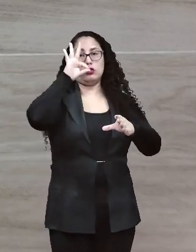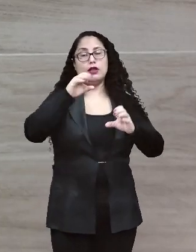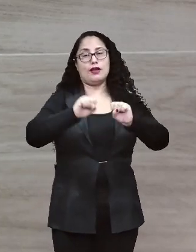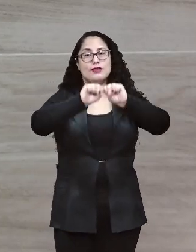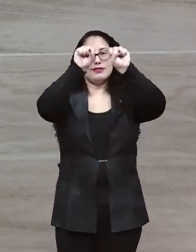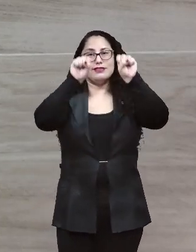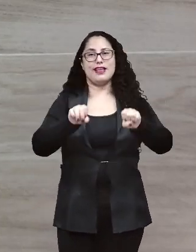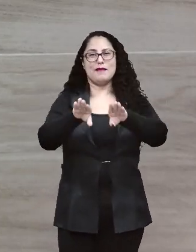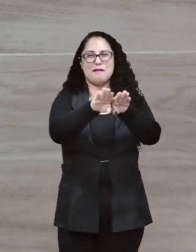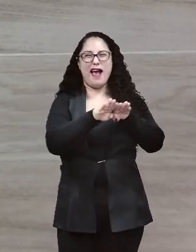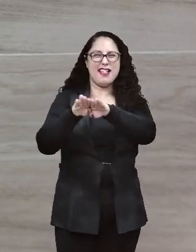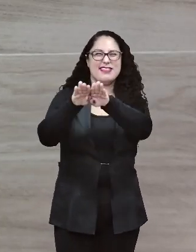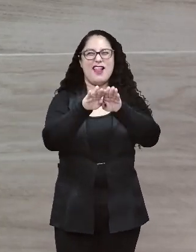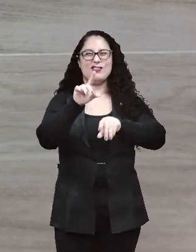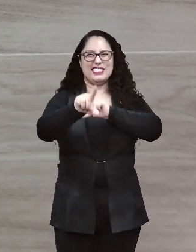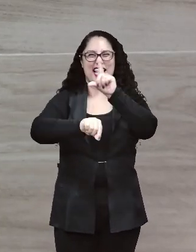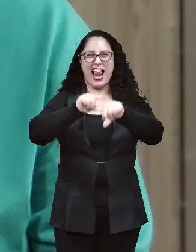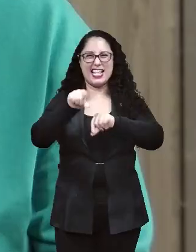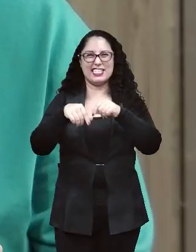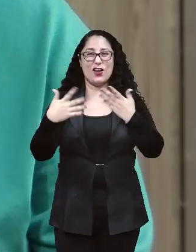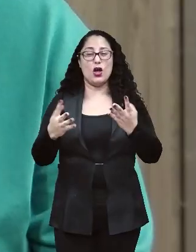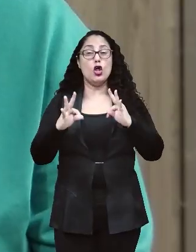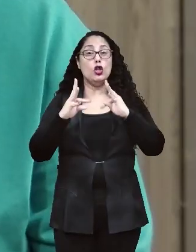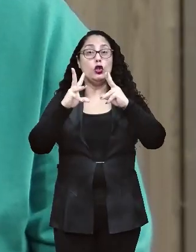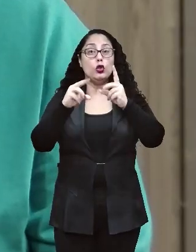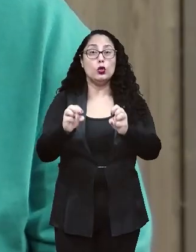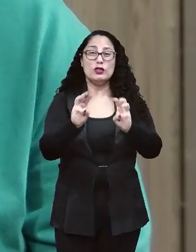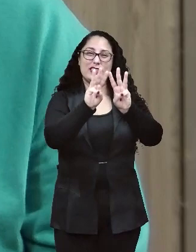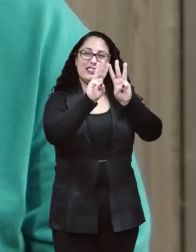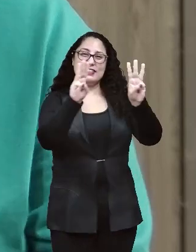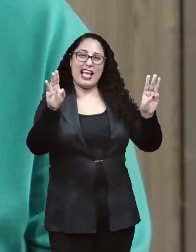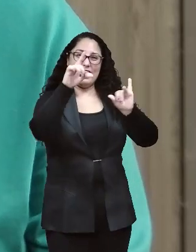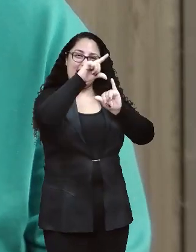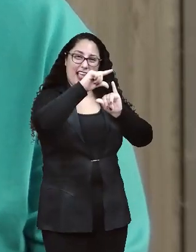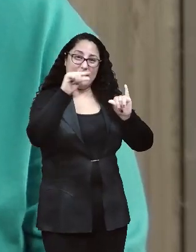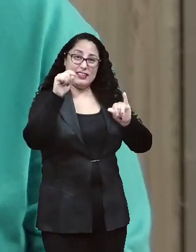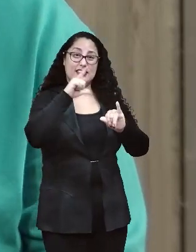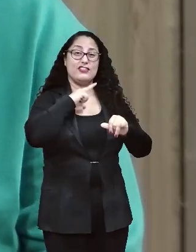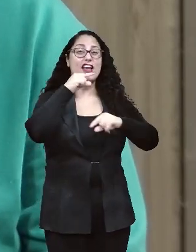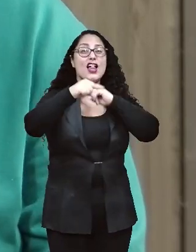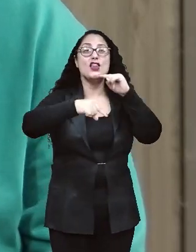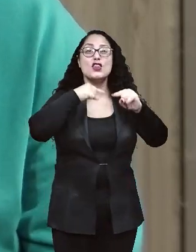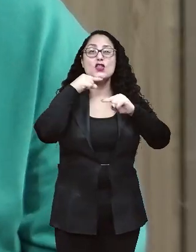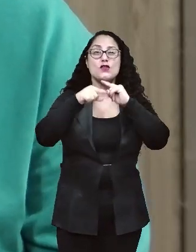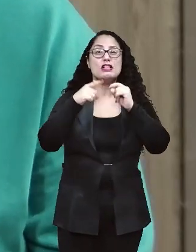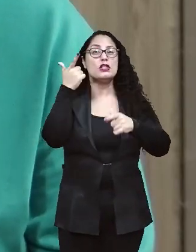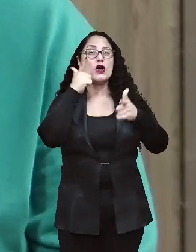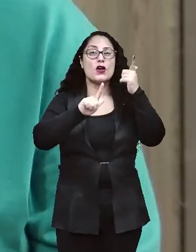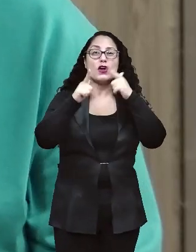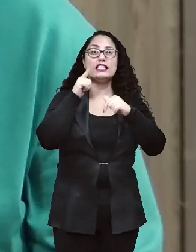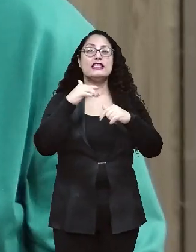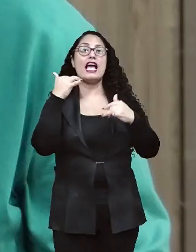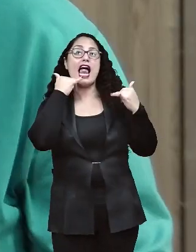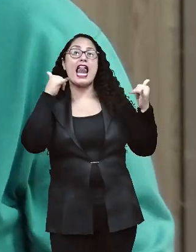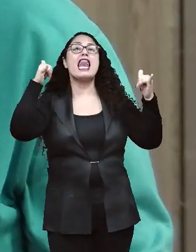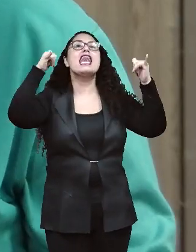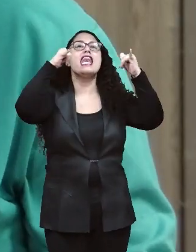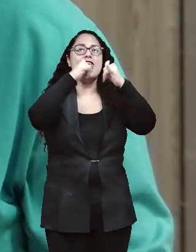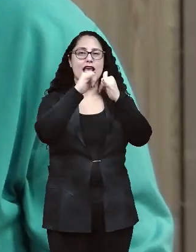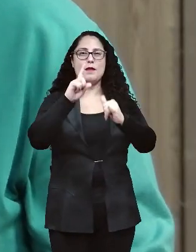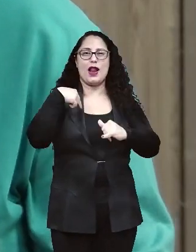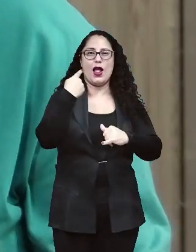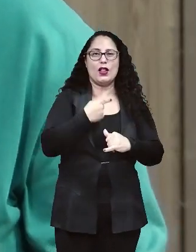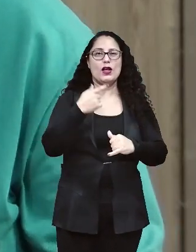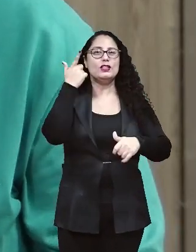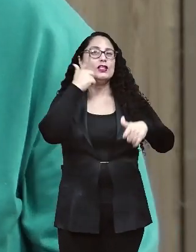sistema padrão de seleção. Sim, então tudo no portal IFB. Se tiver dúvida, não conseguir, telefona para a gente.